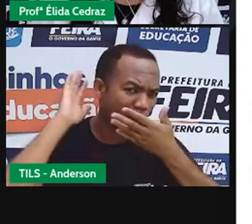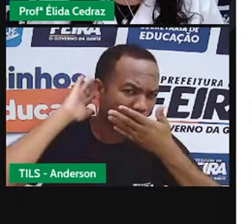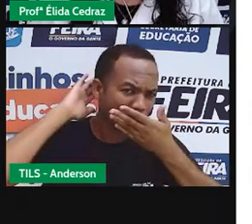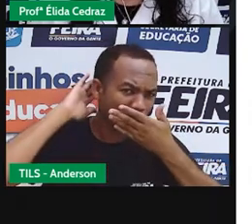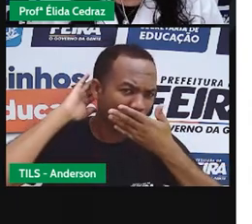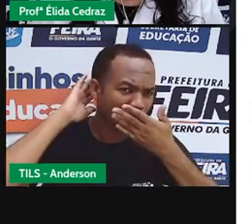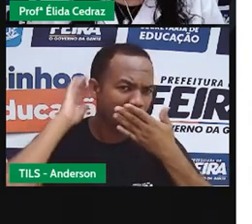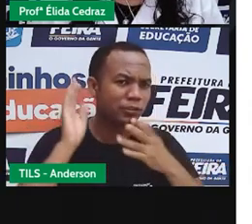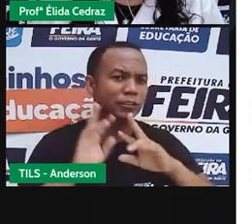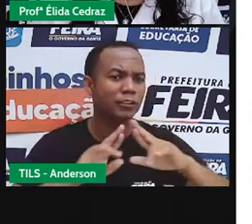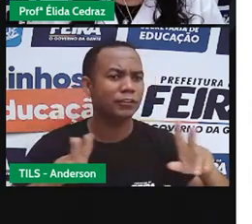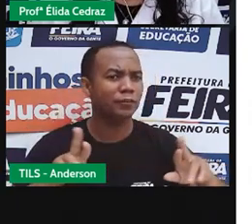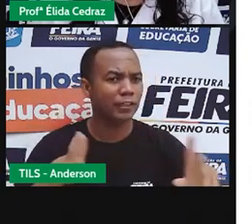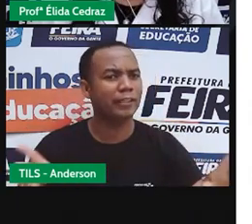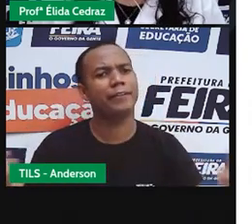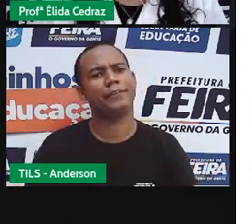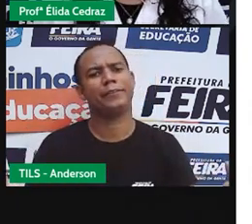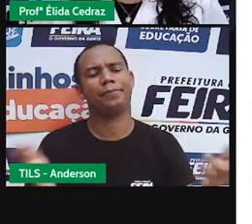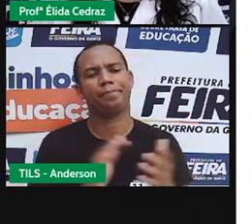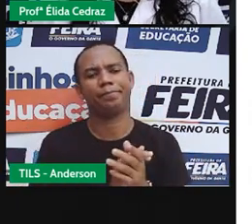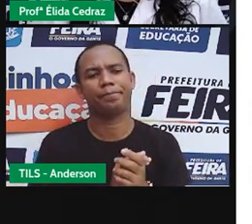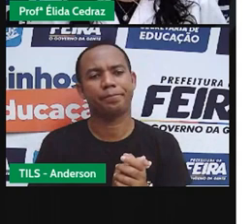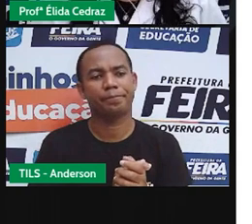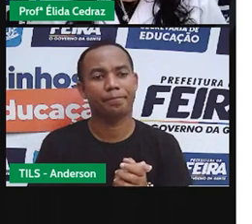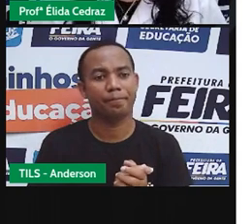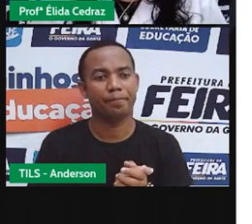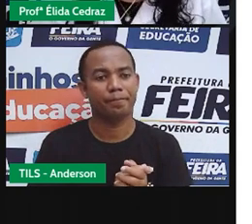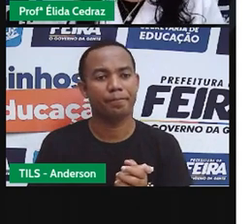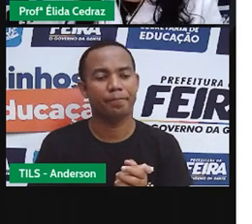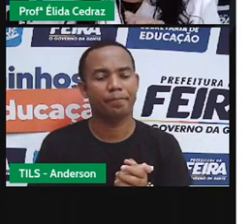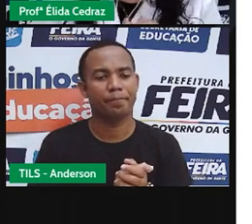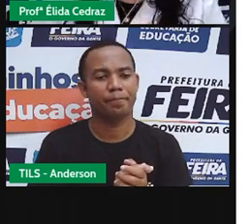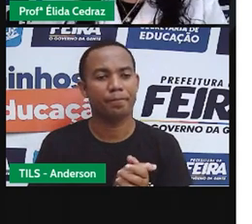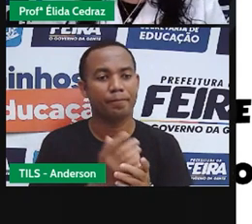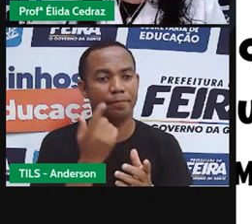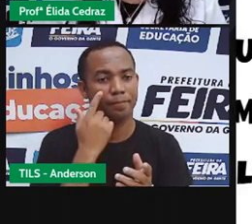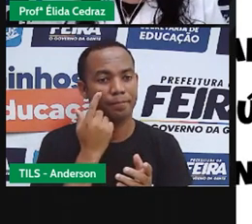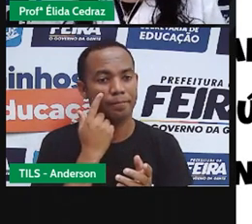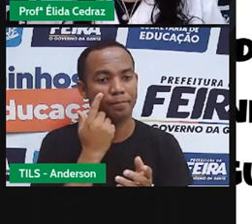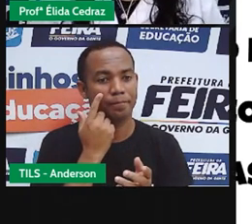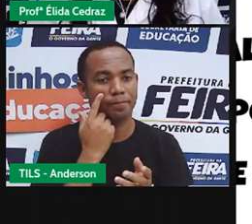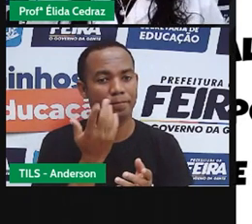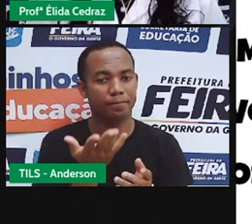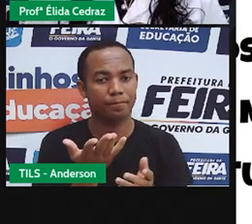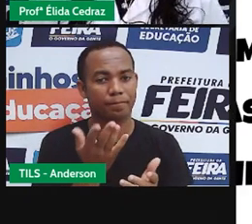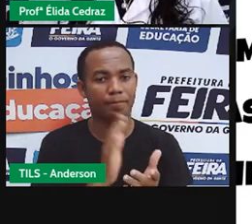mesmos costumes e falam a mesma língua. É engano nosso. Vamos ver?